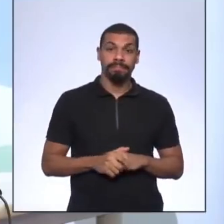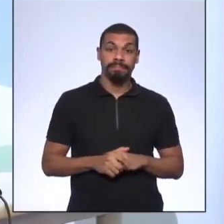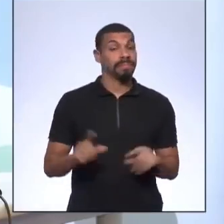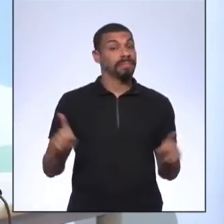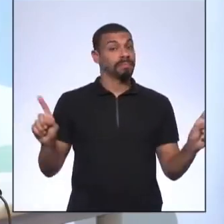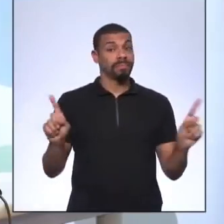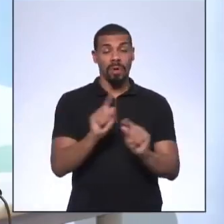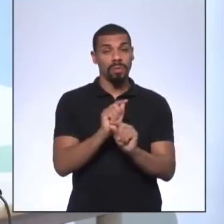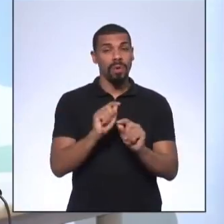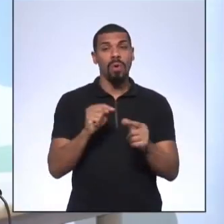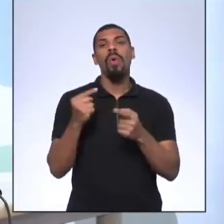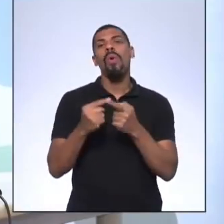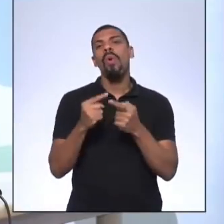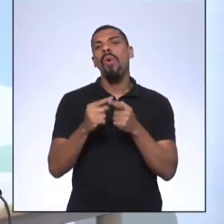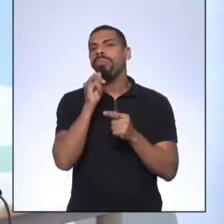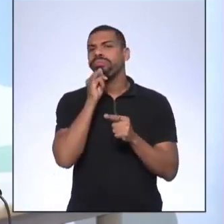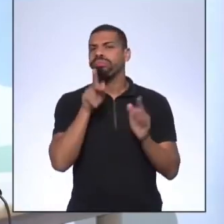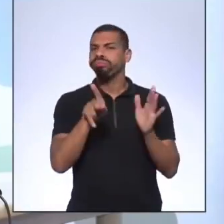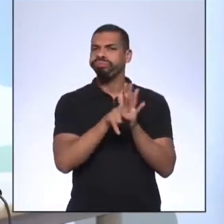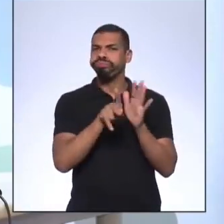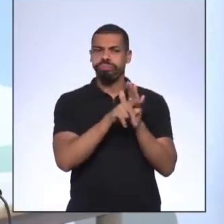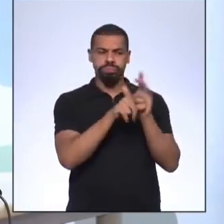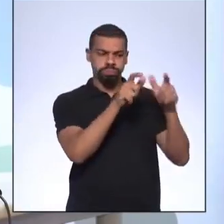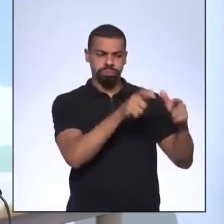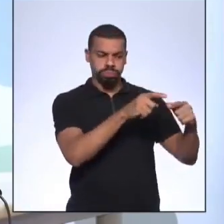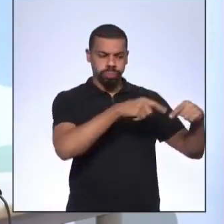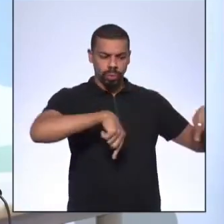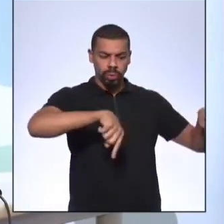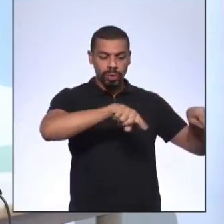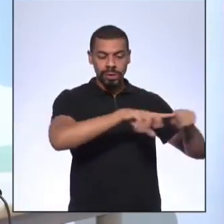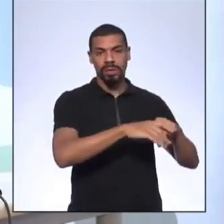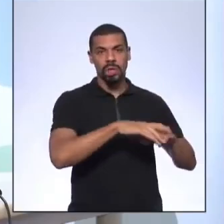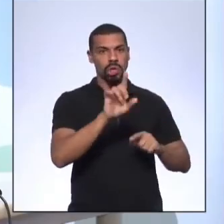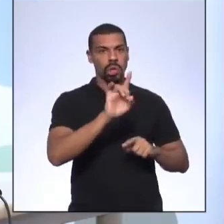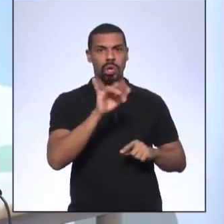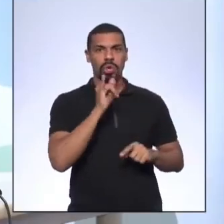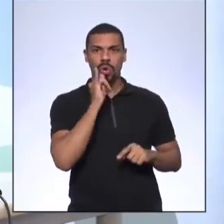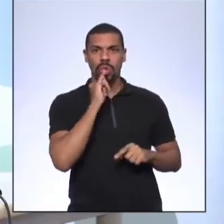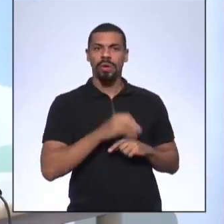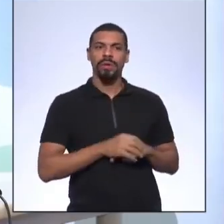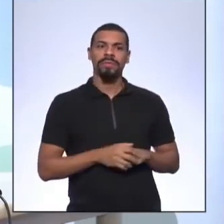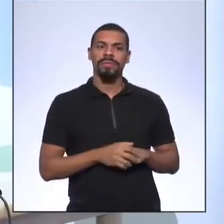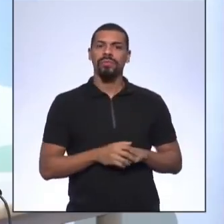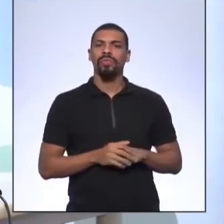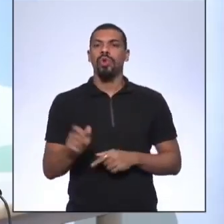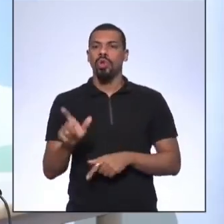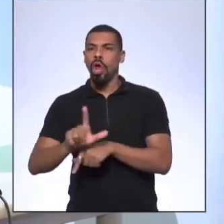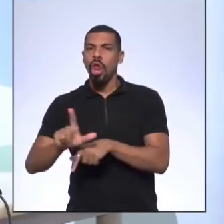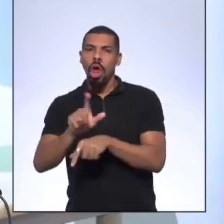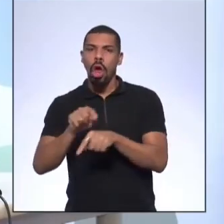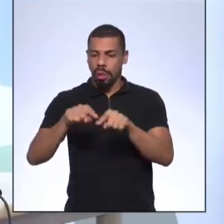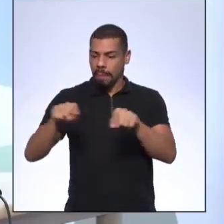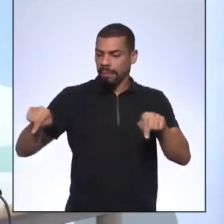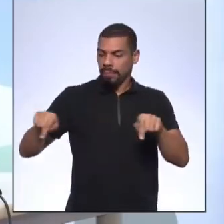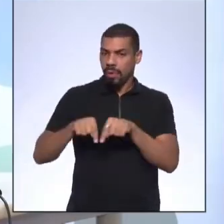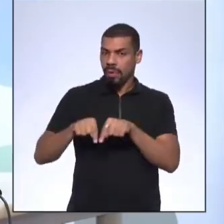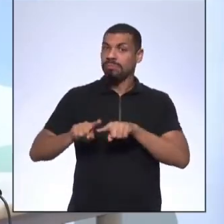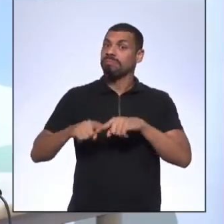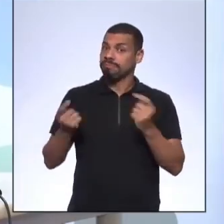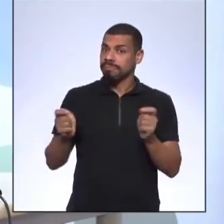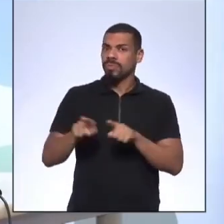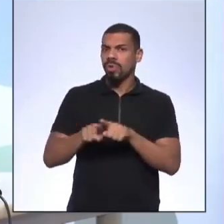Não. Né? É um monopólio até da rota. Tá? Então, não é só um monopólio do comércio, da rota também. Então,